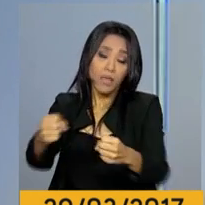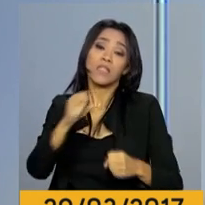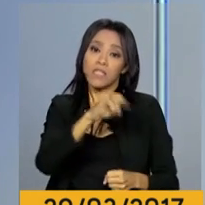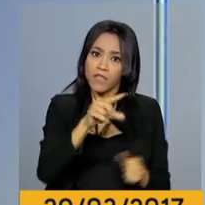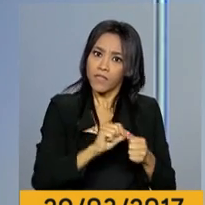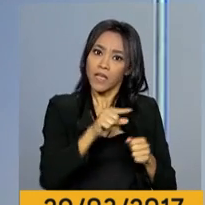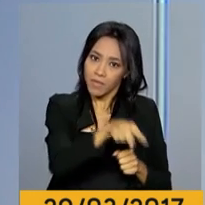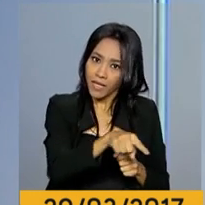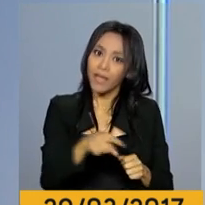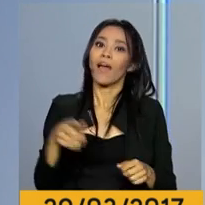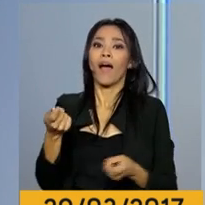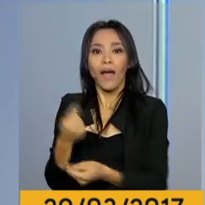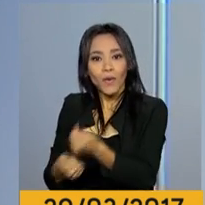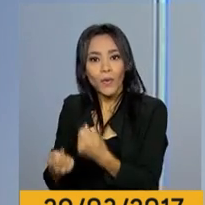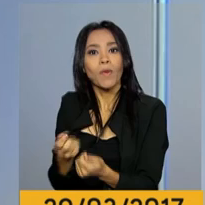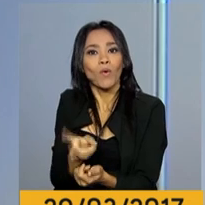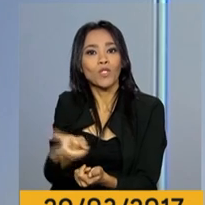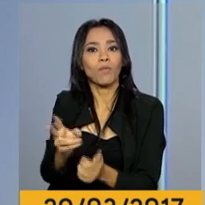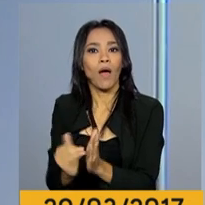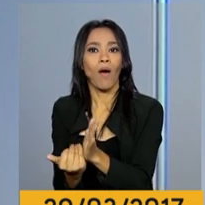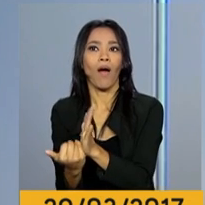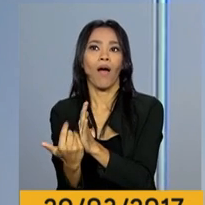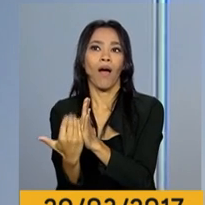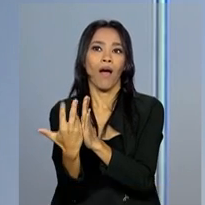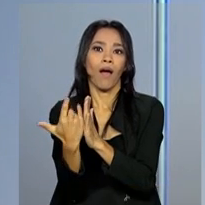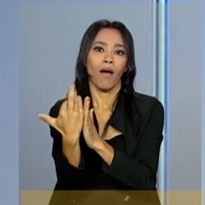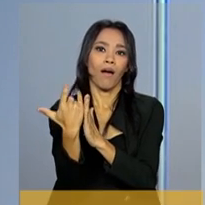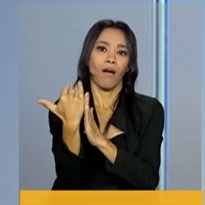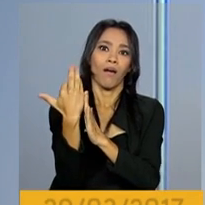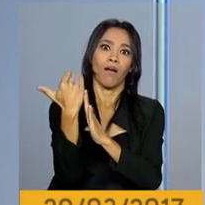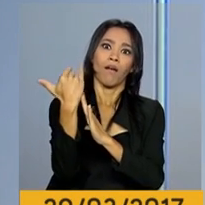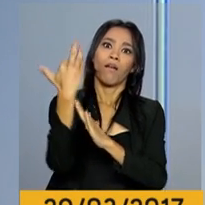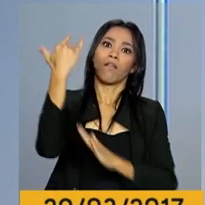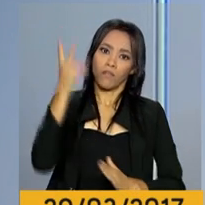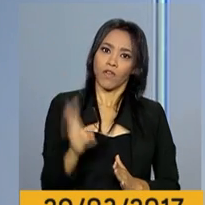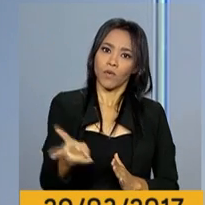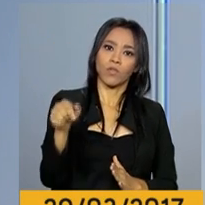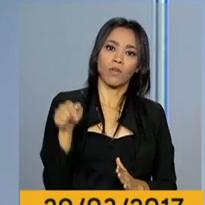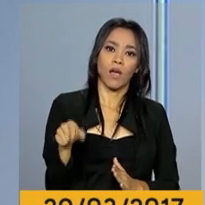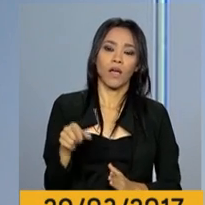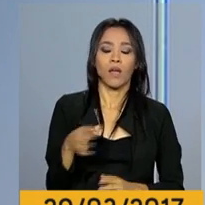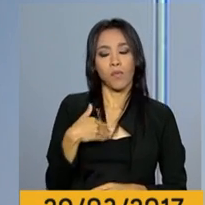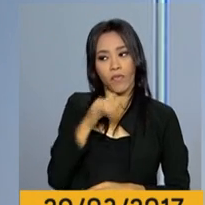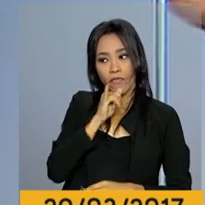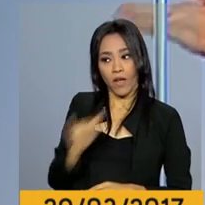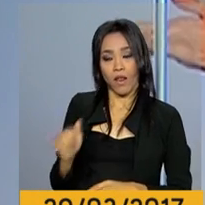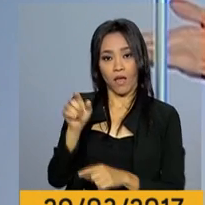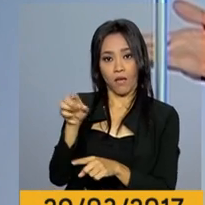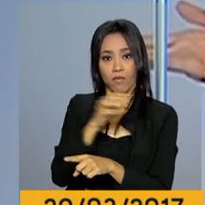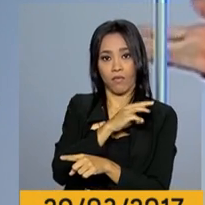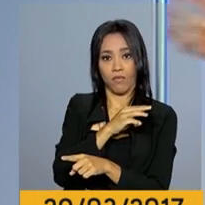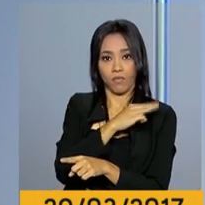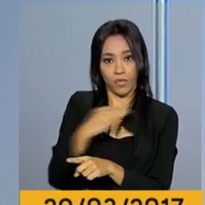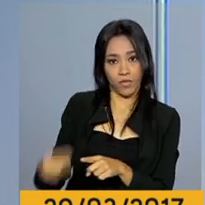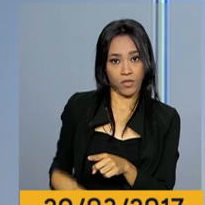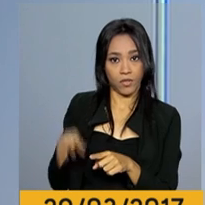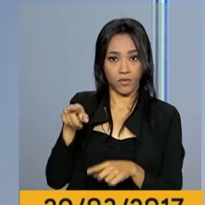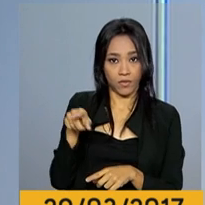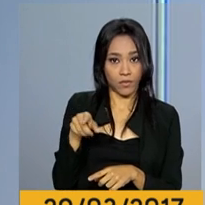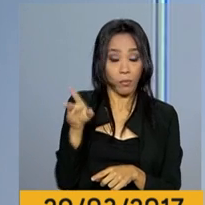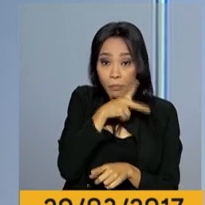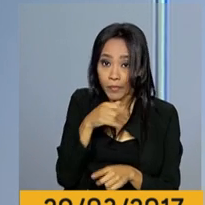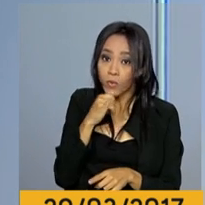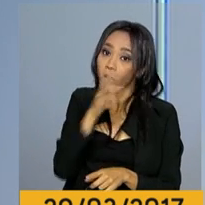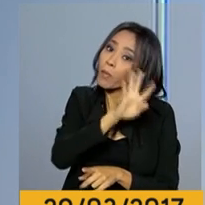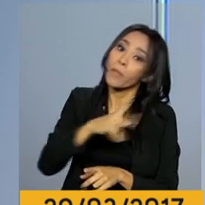a economia continuar a subir como disse alexandre alexandre em pouquíssimo tempo convenhamos nós